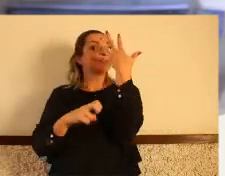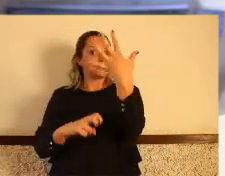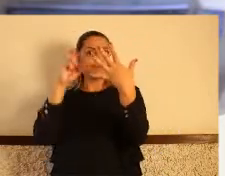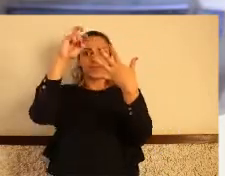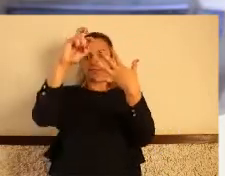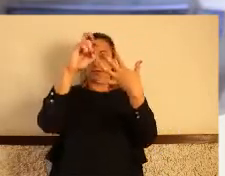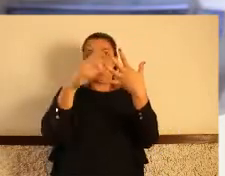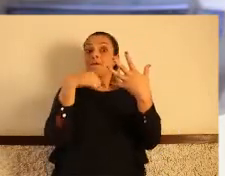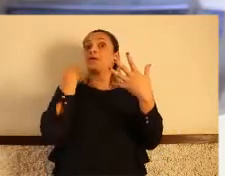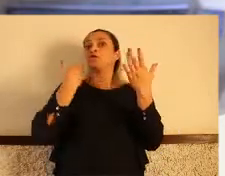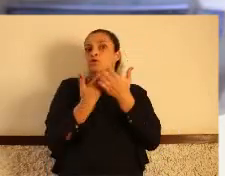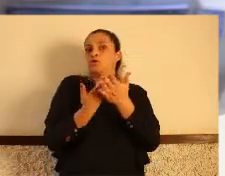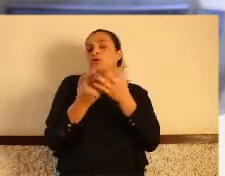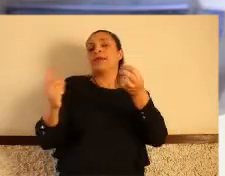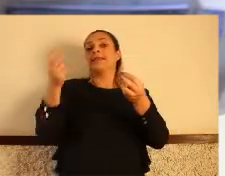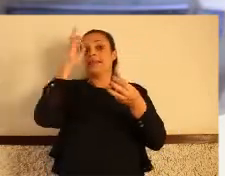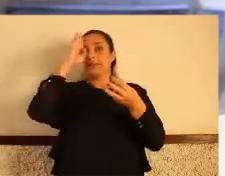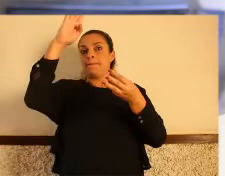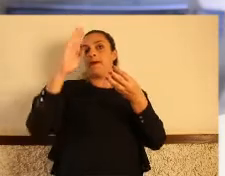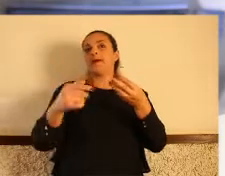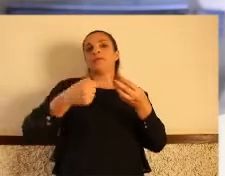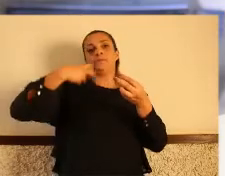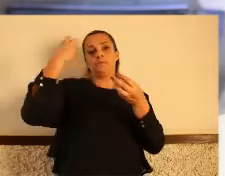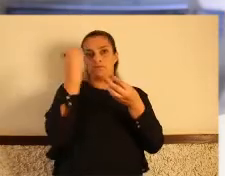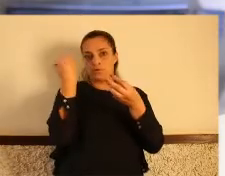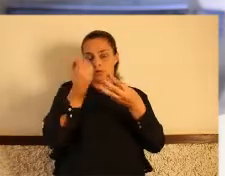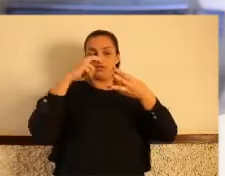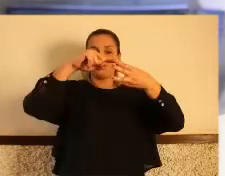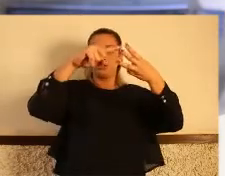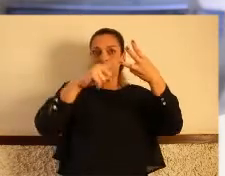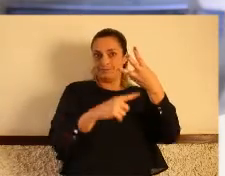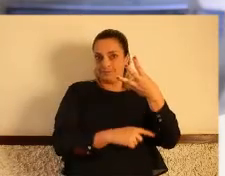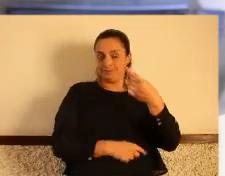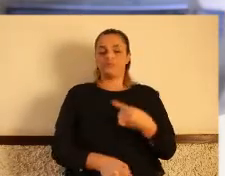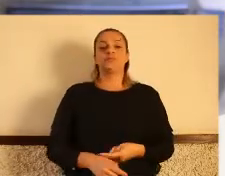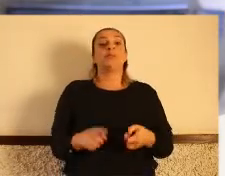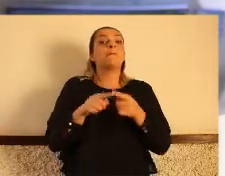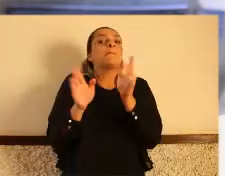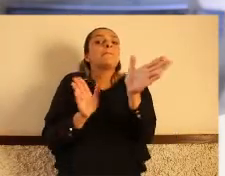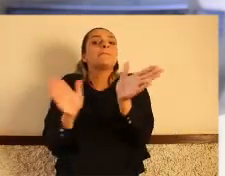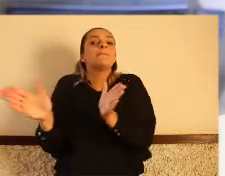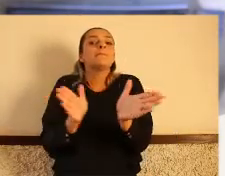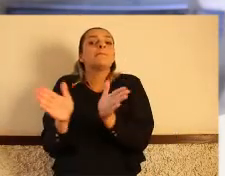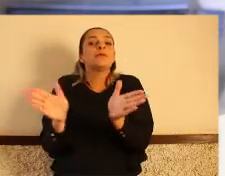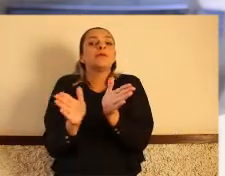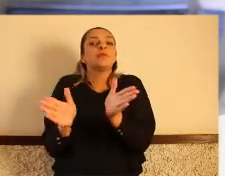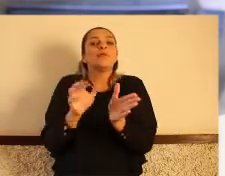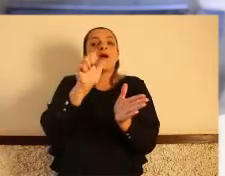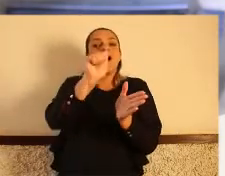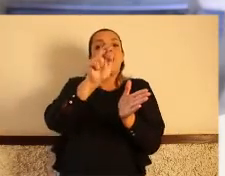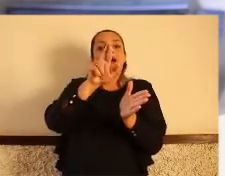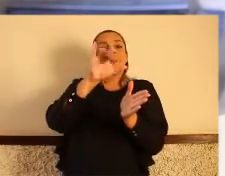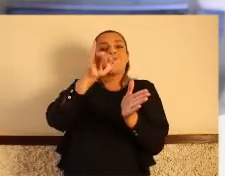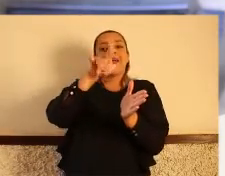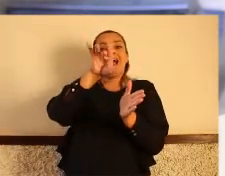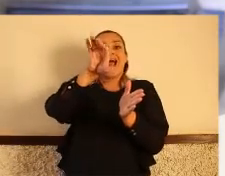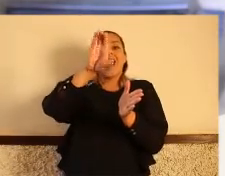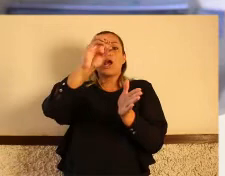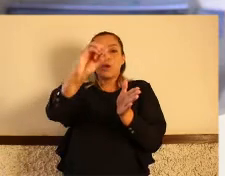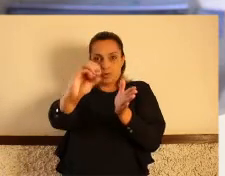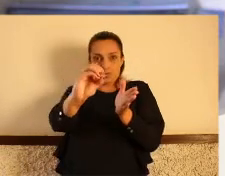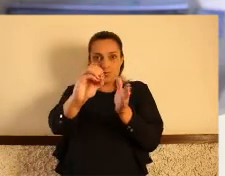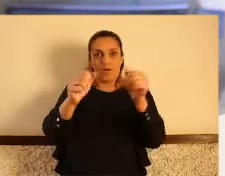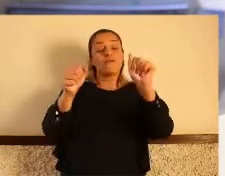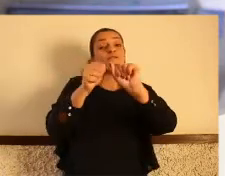vamos abordar 3 períodos. Começo aqui pelo período que é chamado de período arcaico, que é o período de